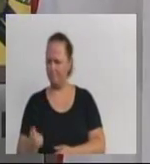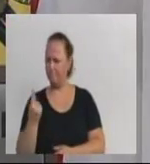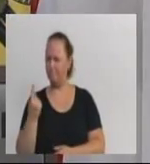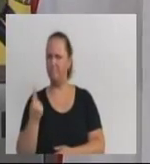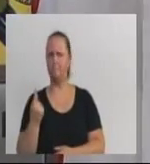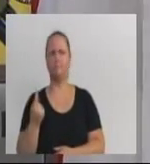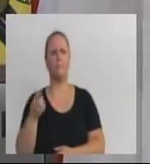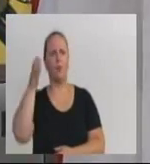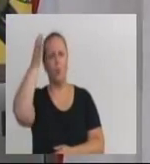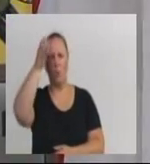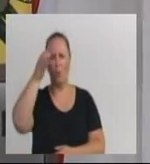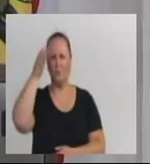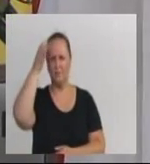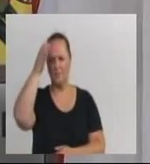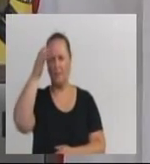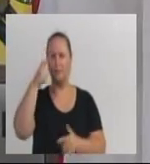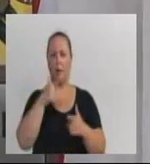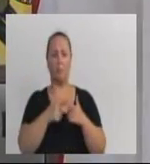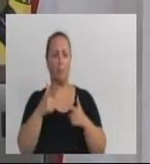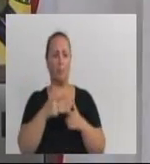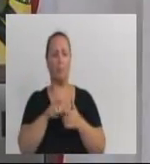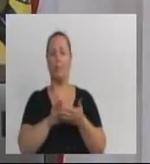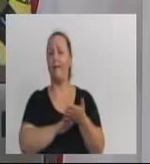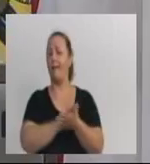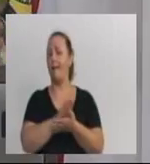consciência de ninguém aqui, para